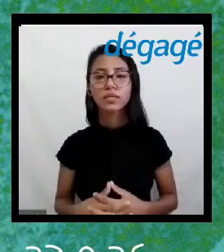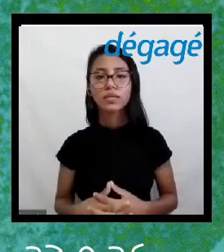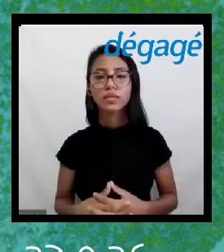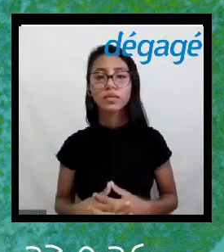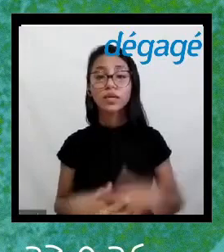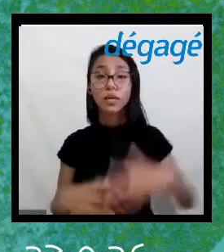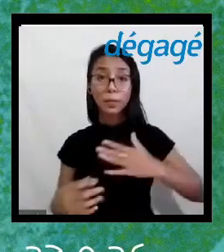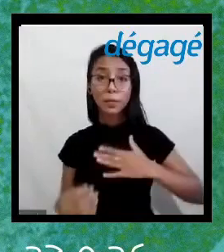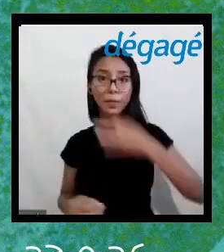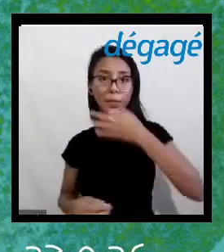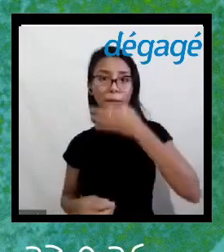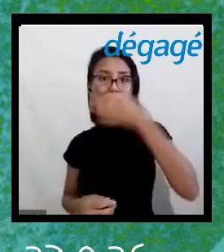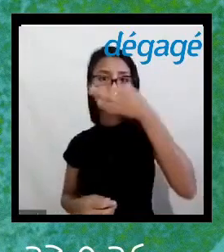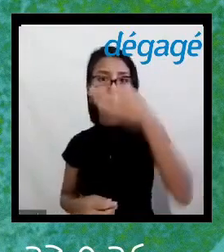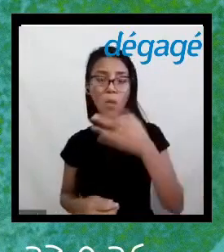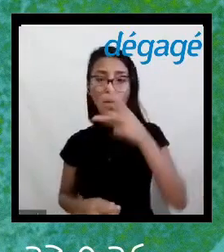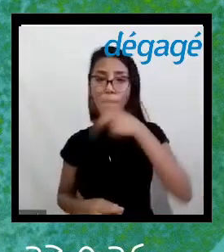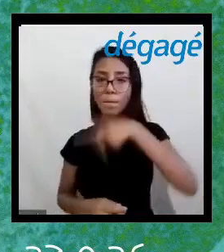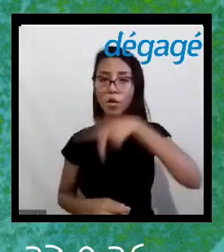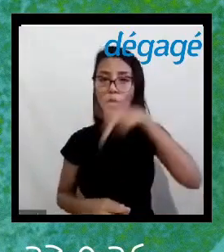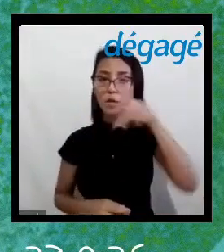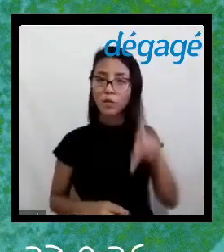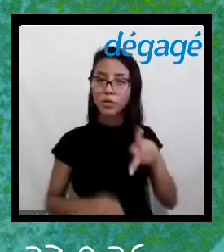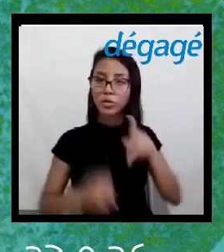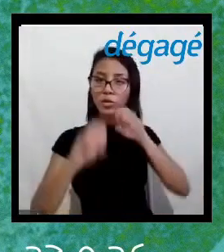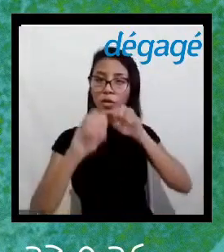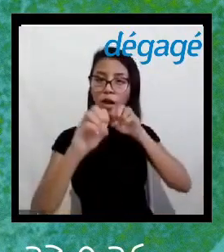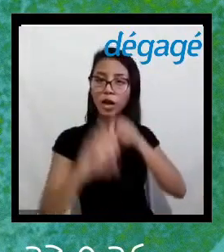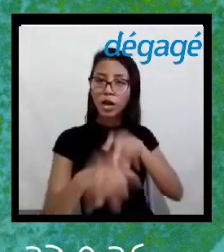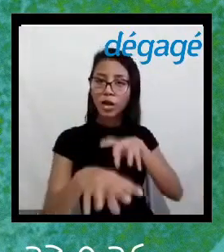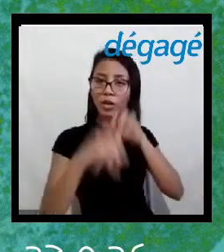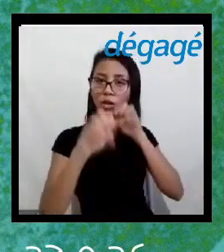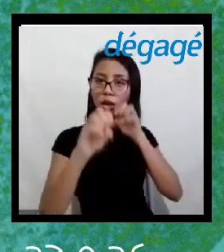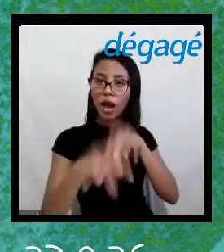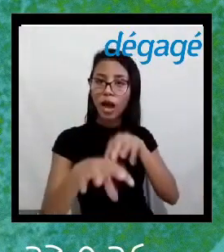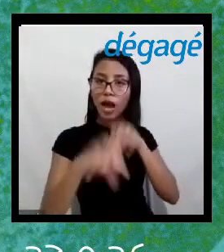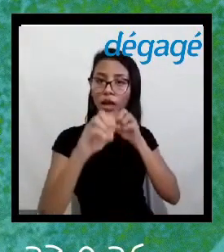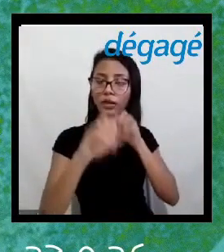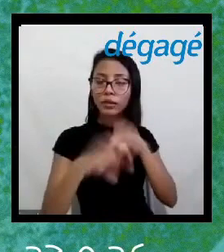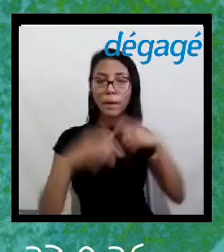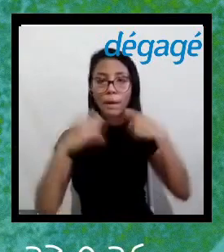de, e agora? Que horas eu fico invisível, né? Como se fosse assim,